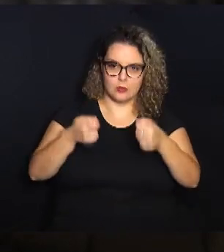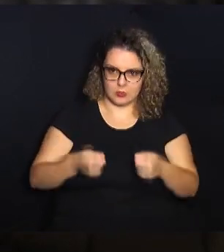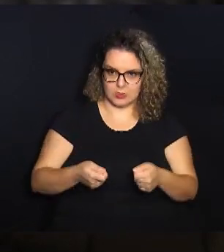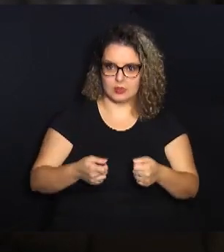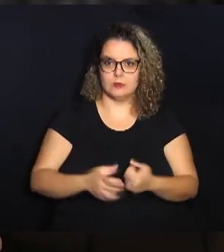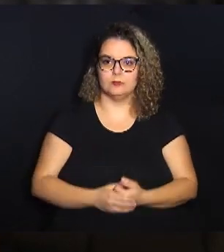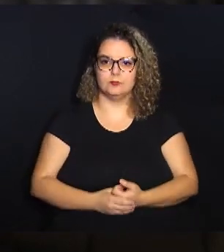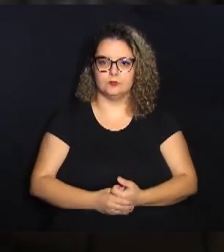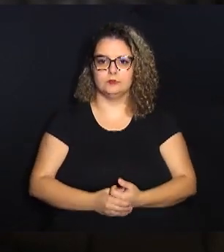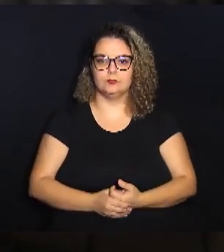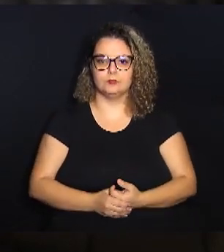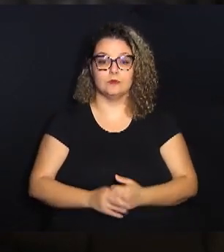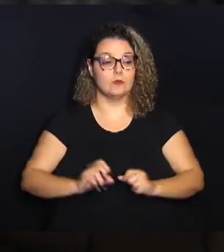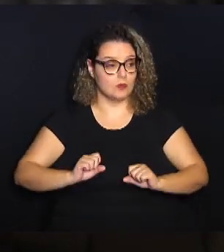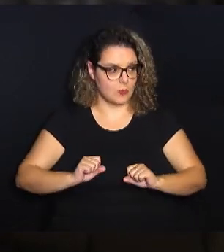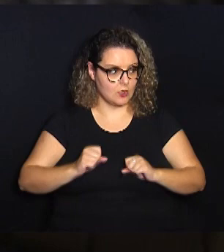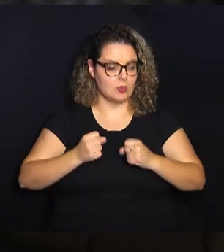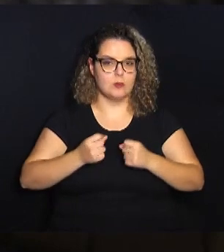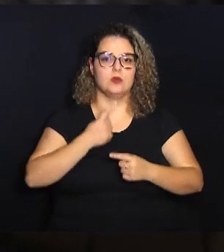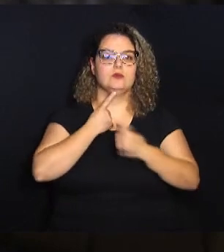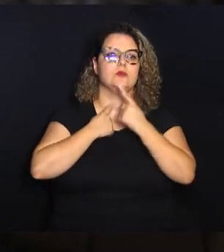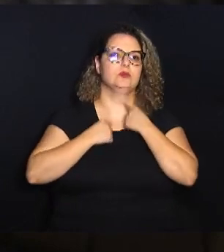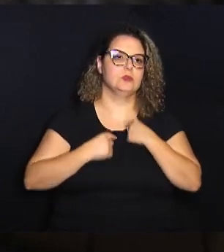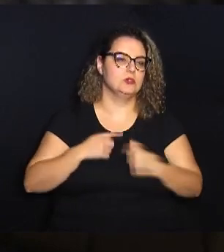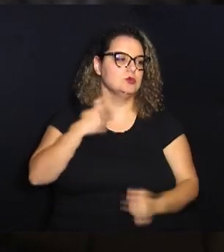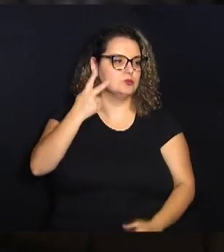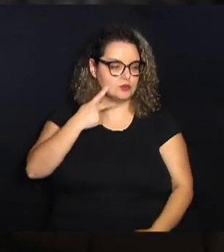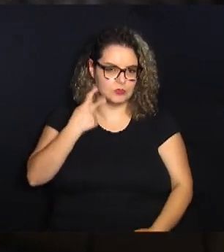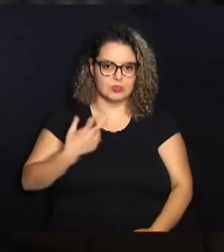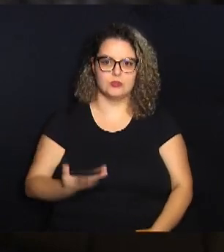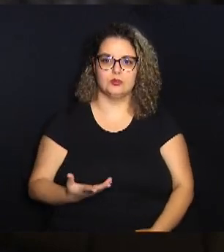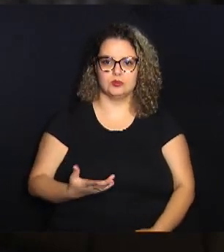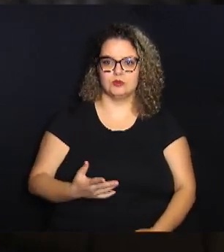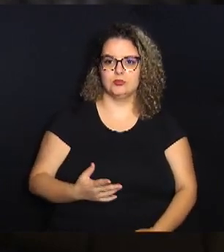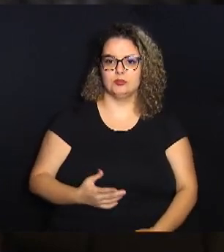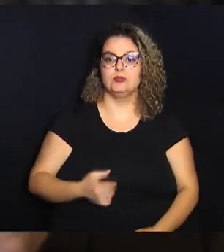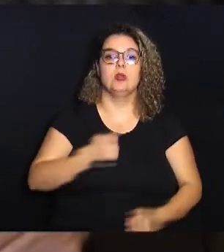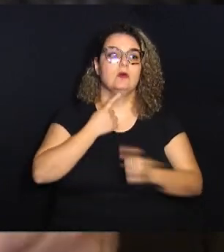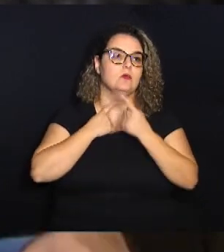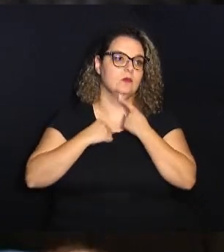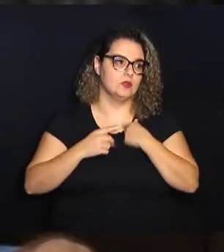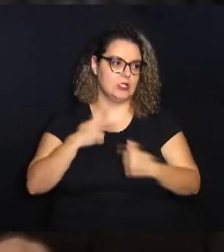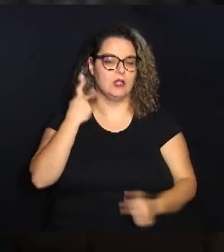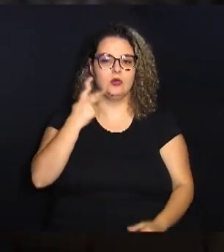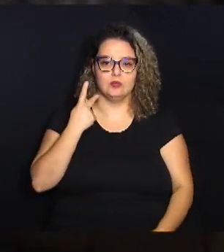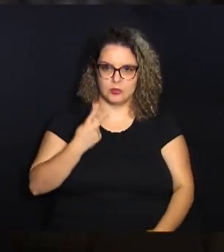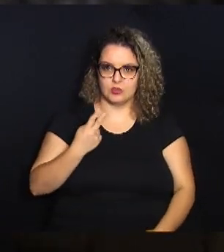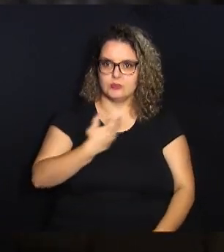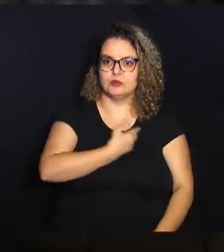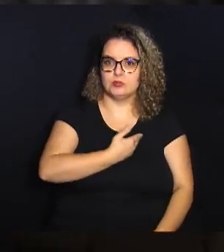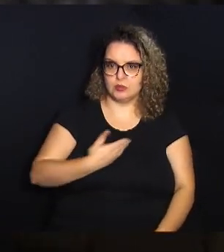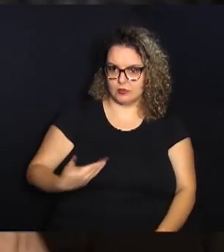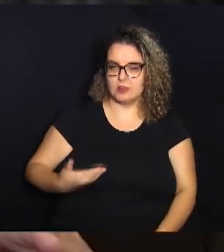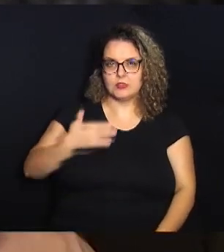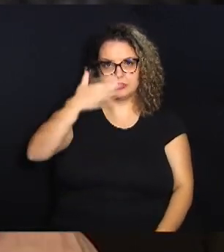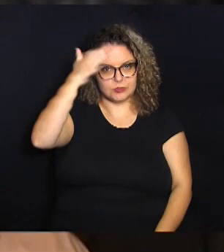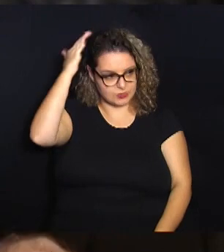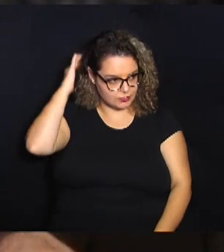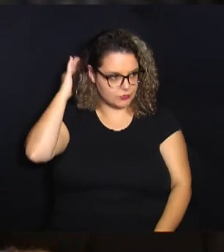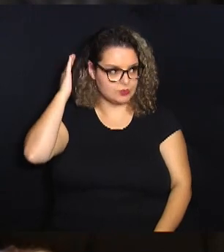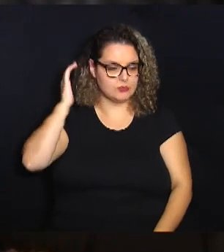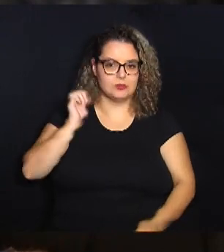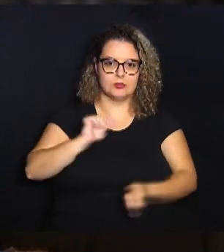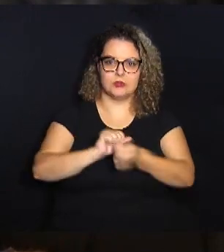né, do esforço, do desejo político, inclusive da vontade política do governo Dário, de